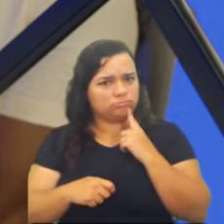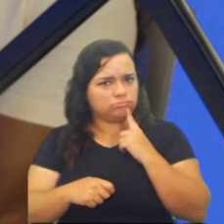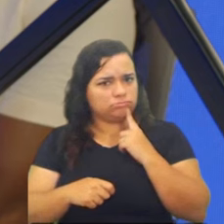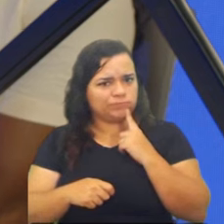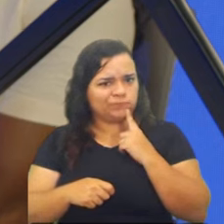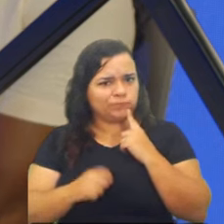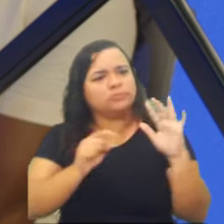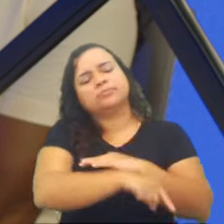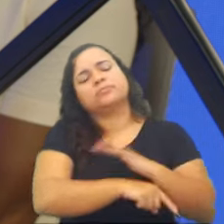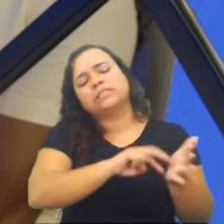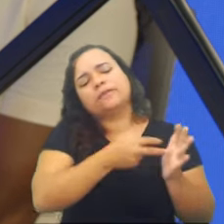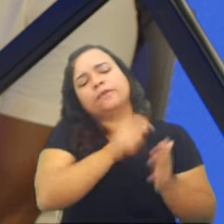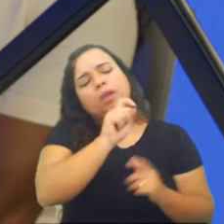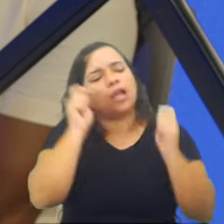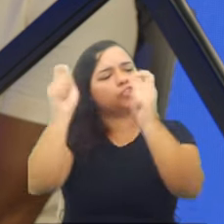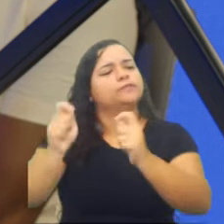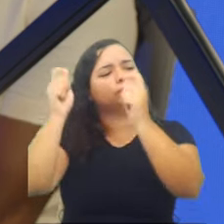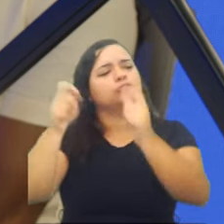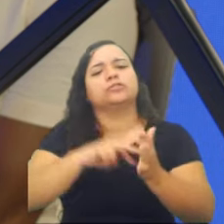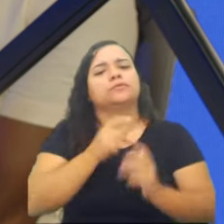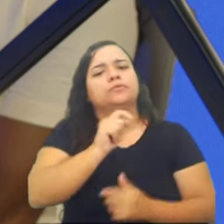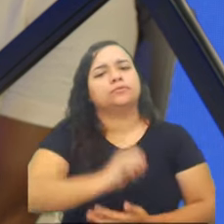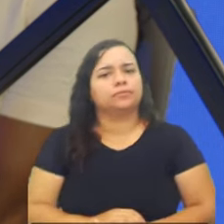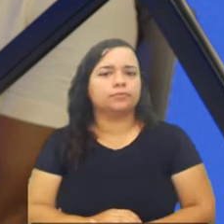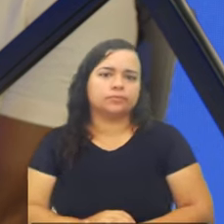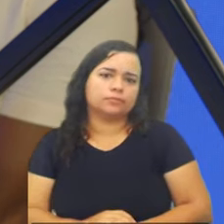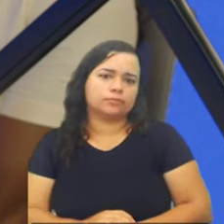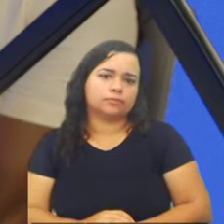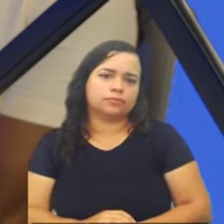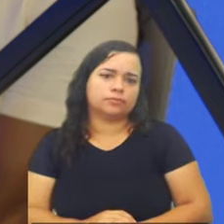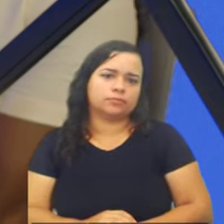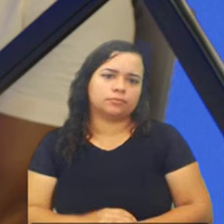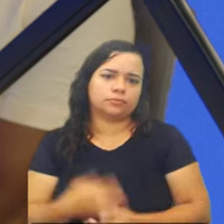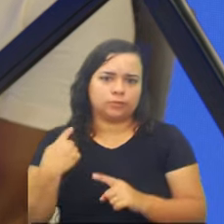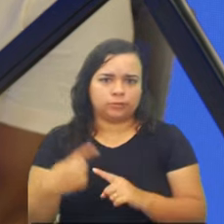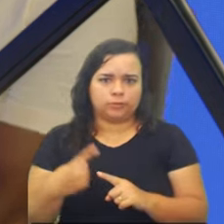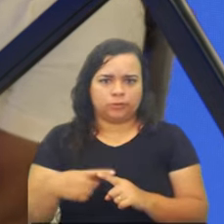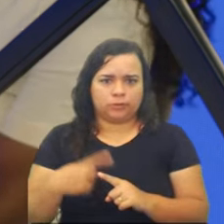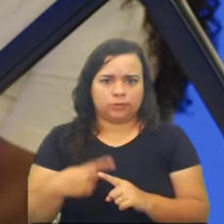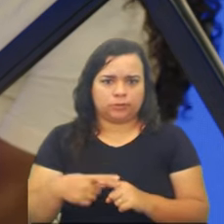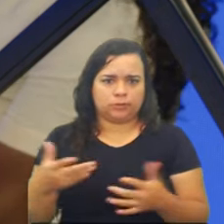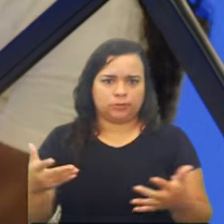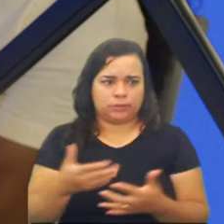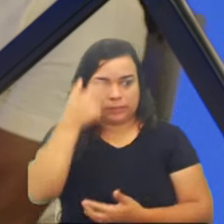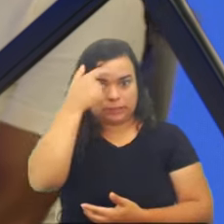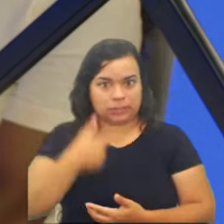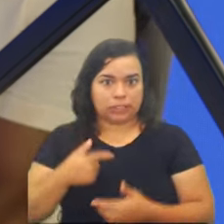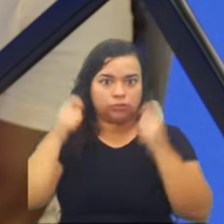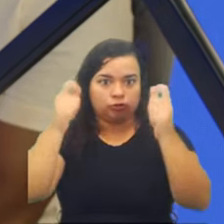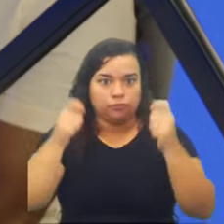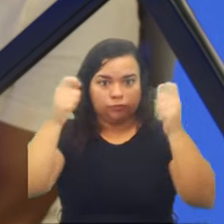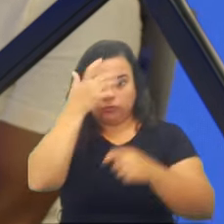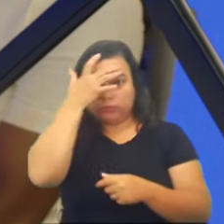ativista Aí eu pergunto o que que é ser ativista porque virou ser